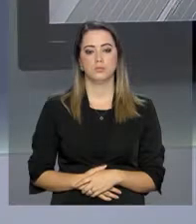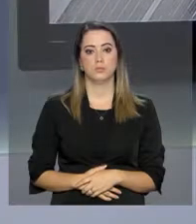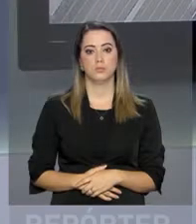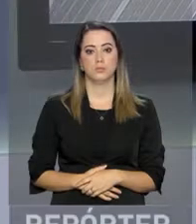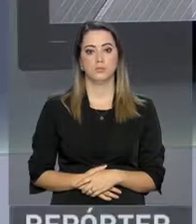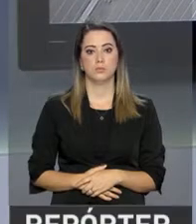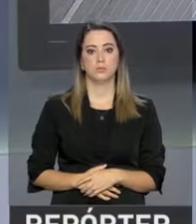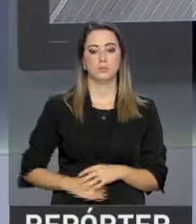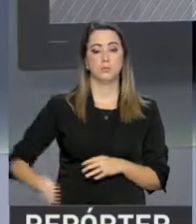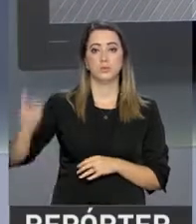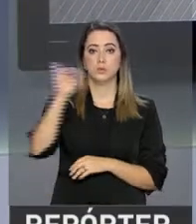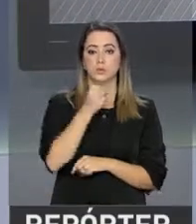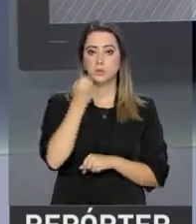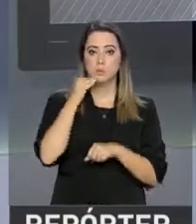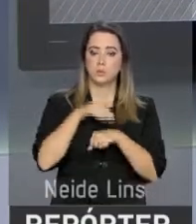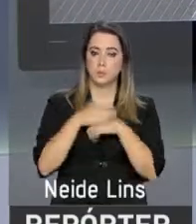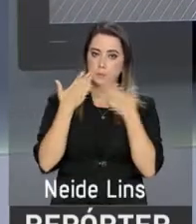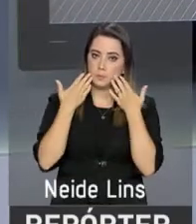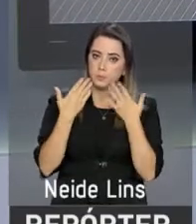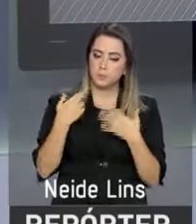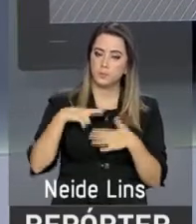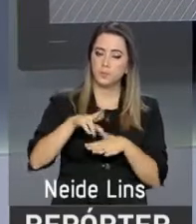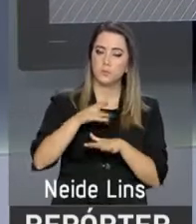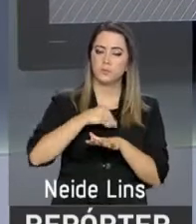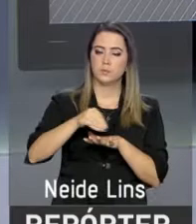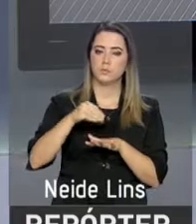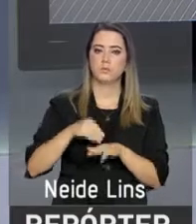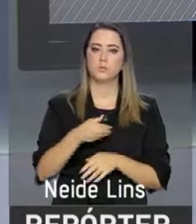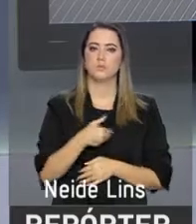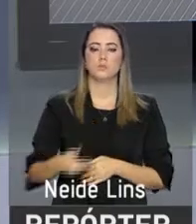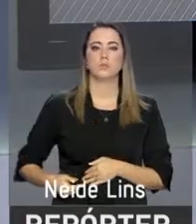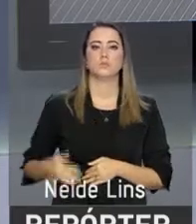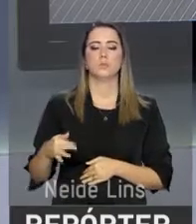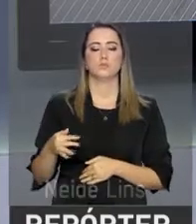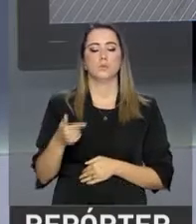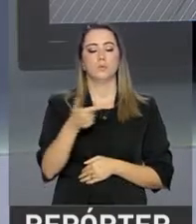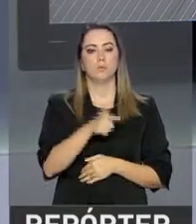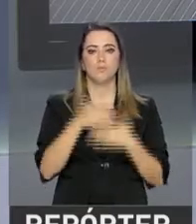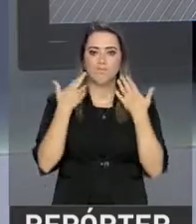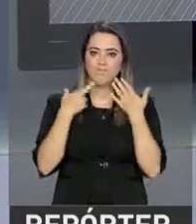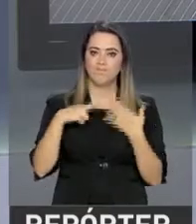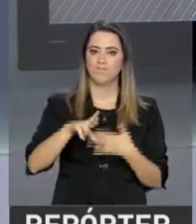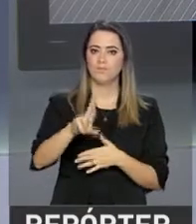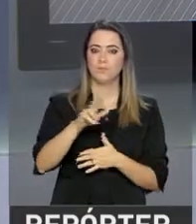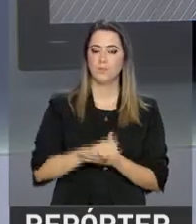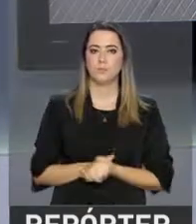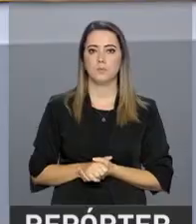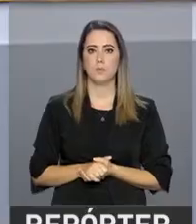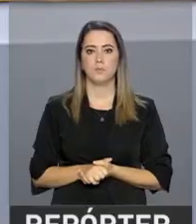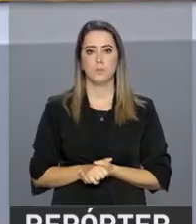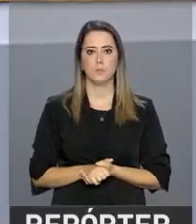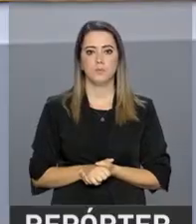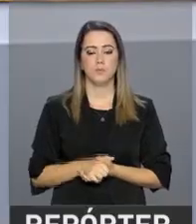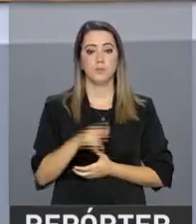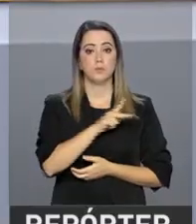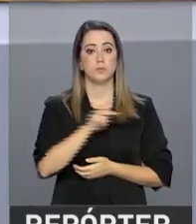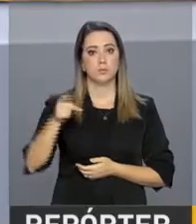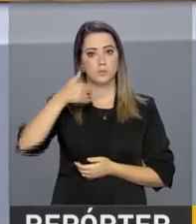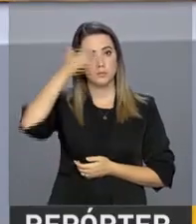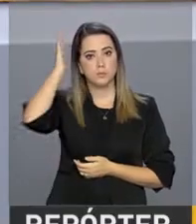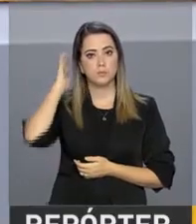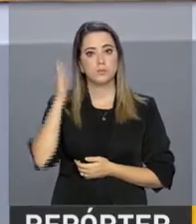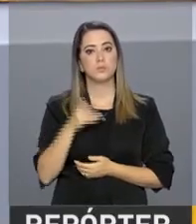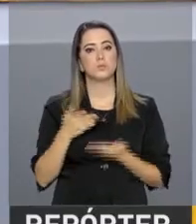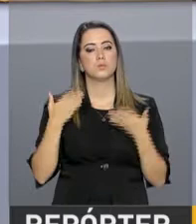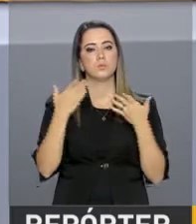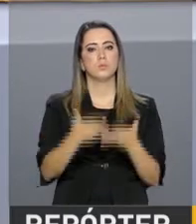olá boa noite a companhia agora as notícias do governo federal e mais uma edição do repórter nbr o presidente michel